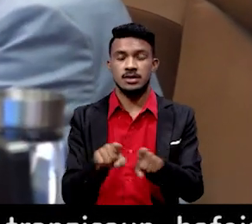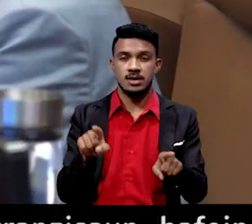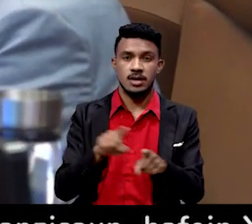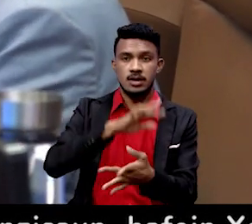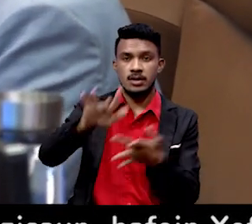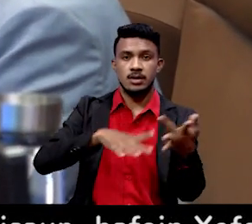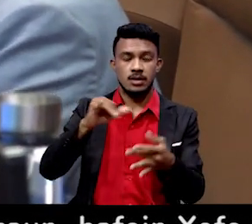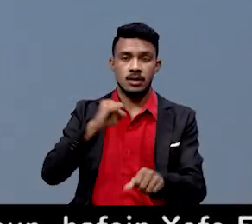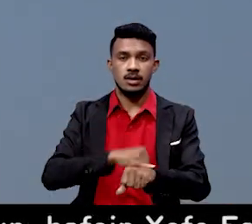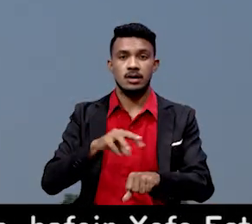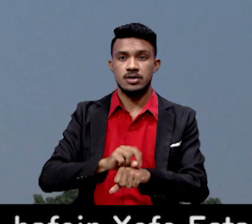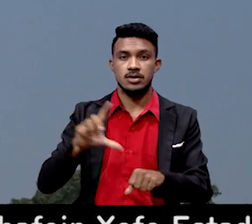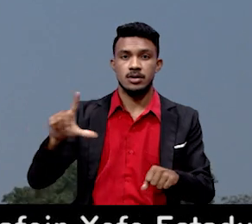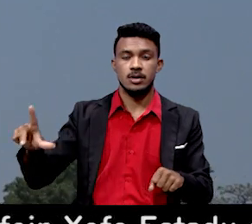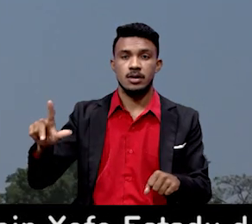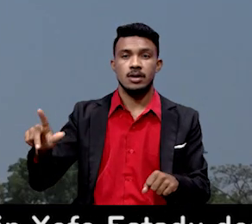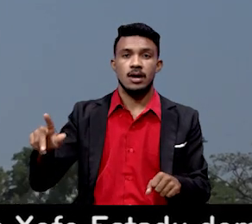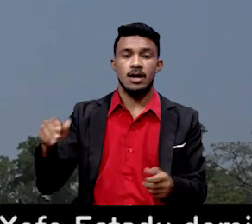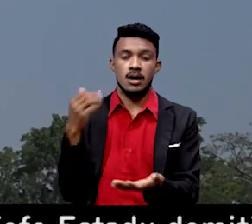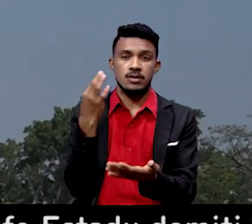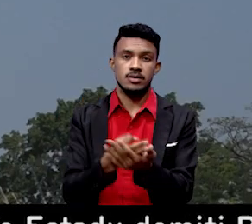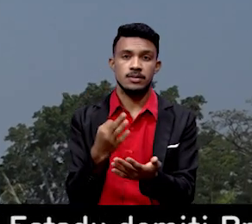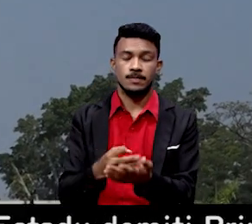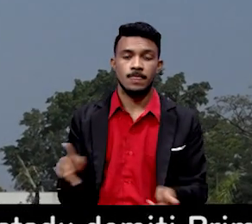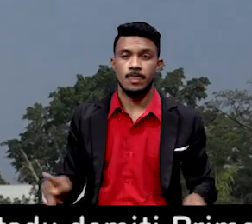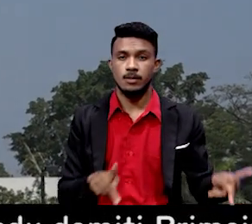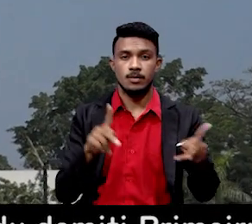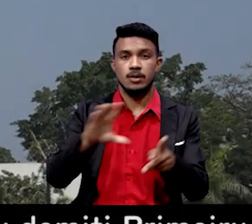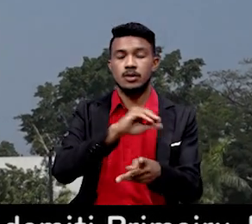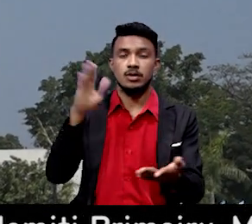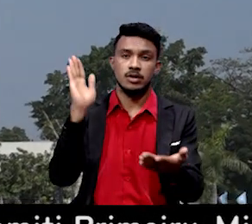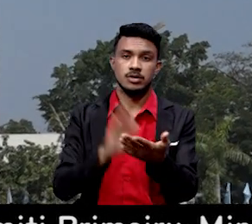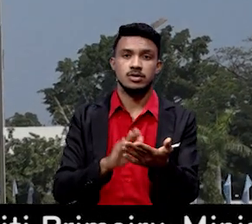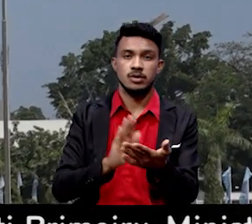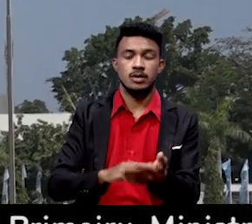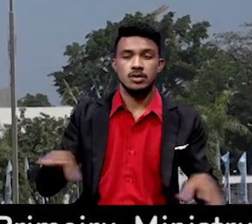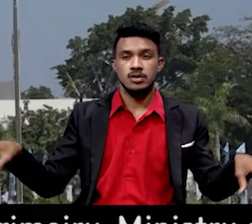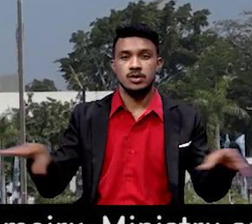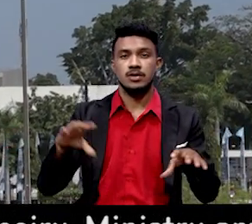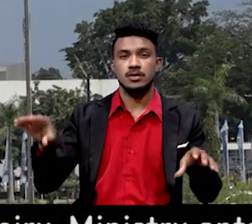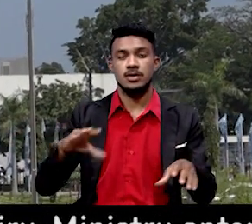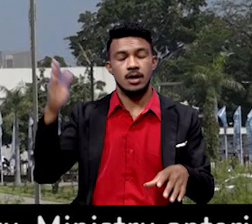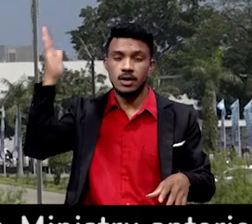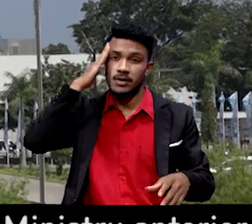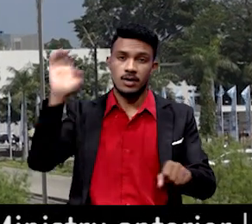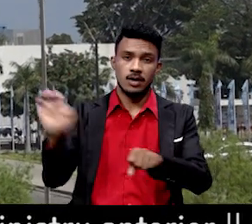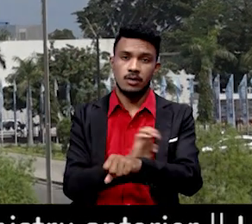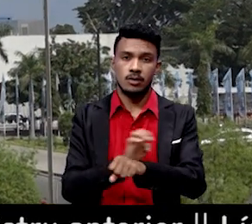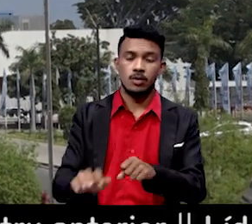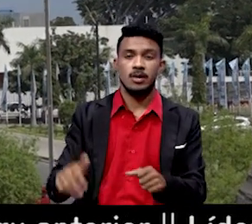internacional, administração pública, estabelecimento e ensino no formação profissional, iniciativa econômica